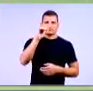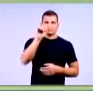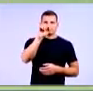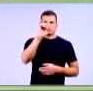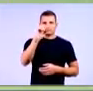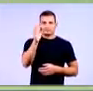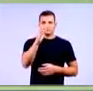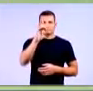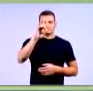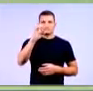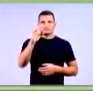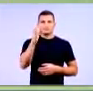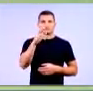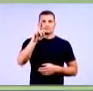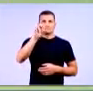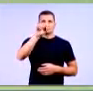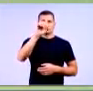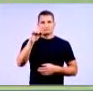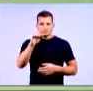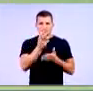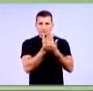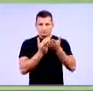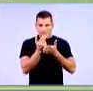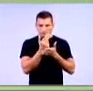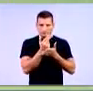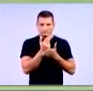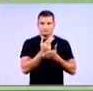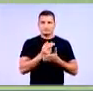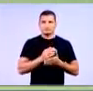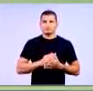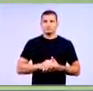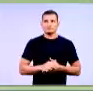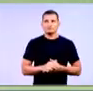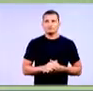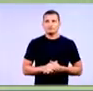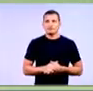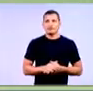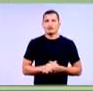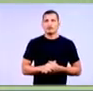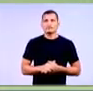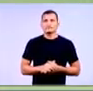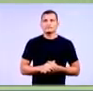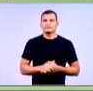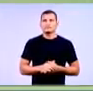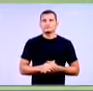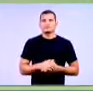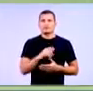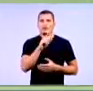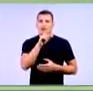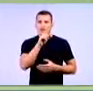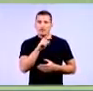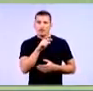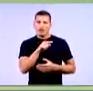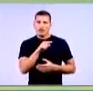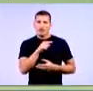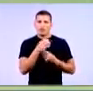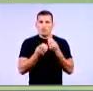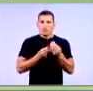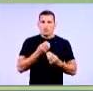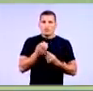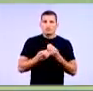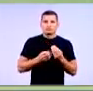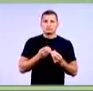uso. O diagrama de caso de uso, ele é uma técnica de modelagem